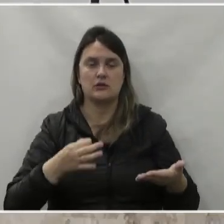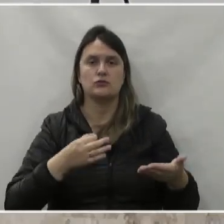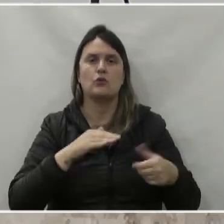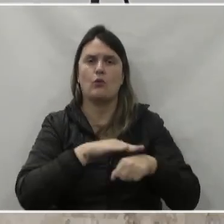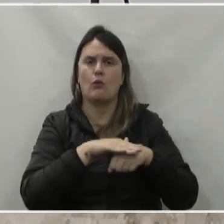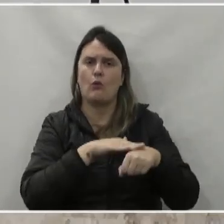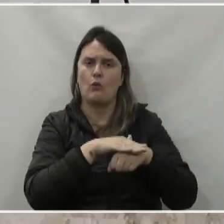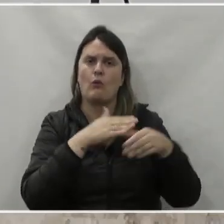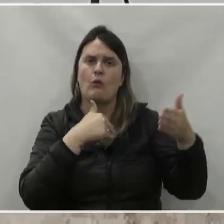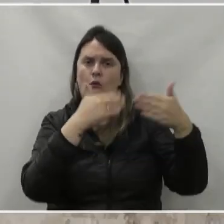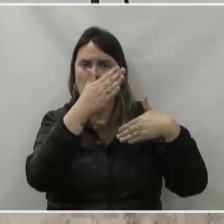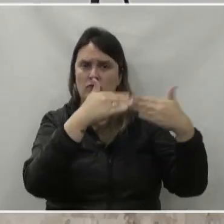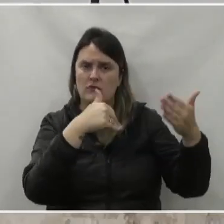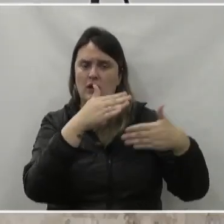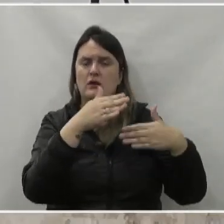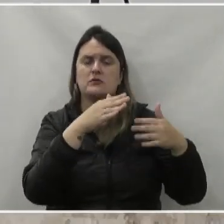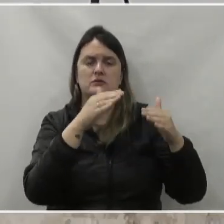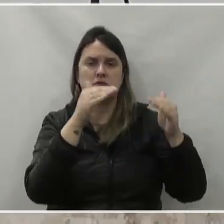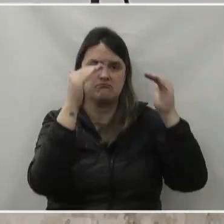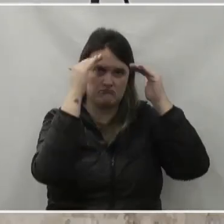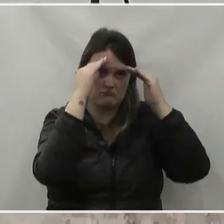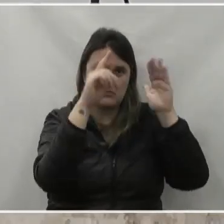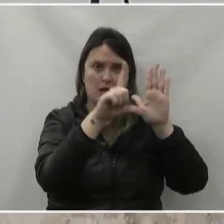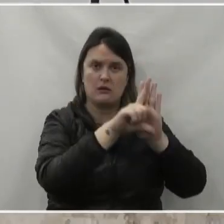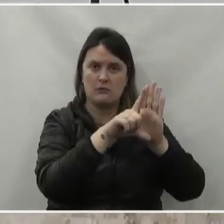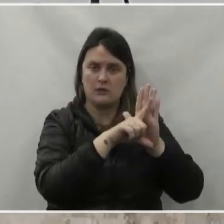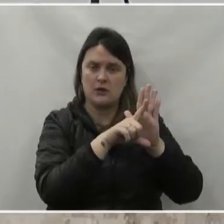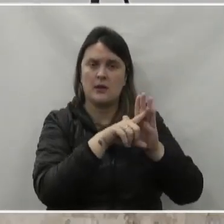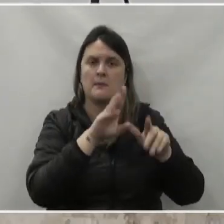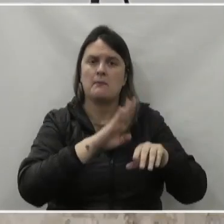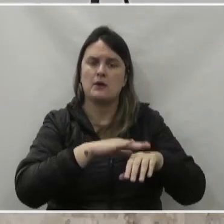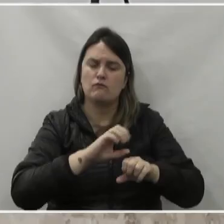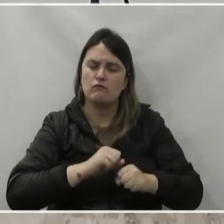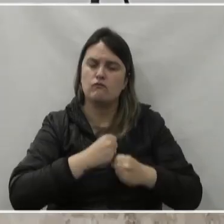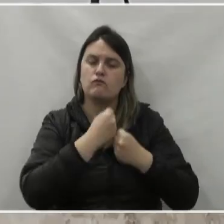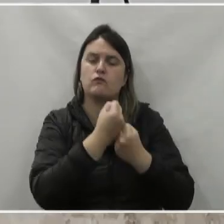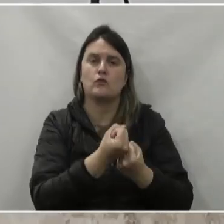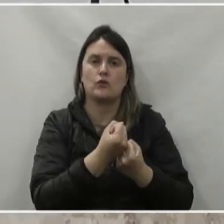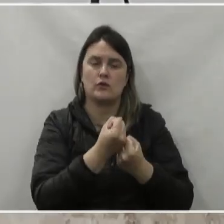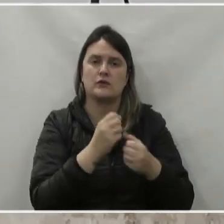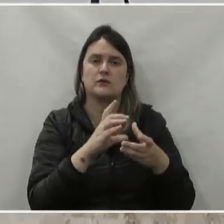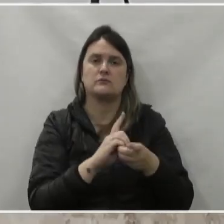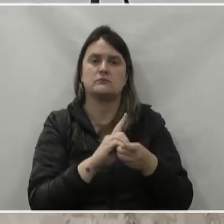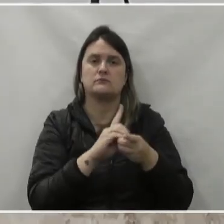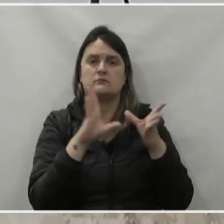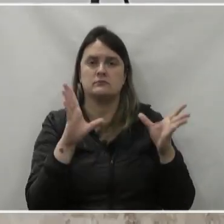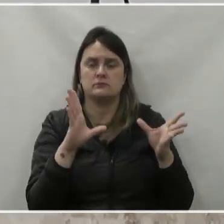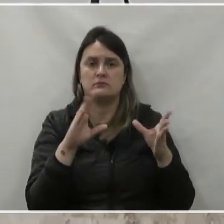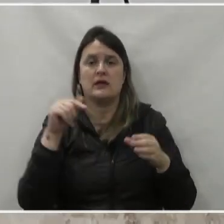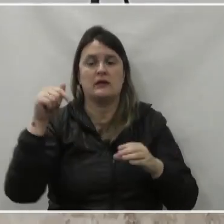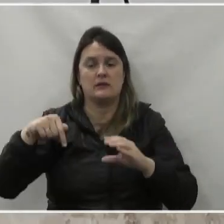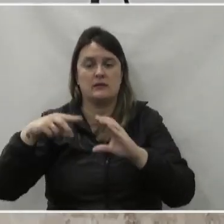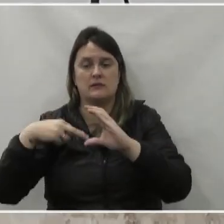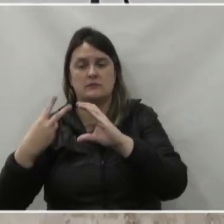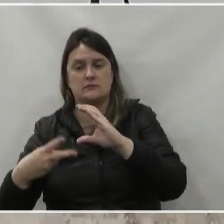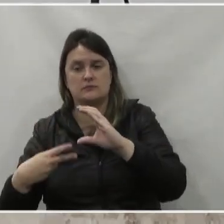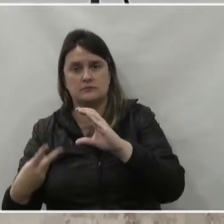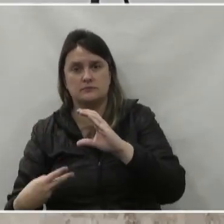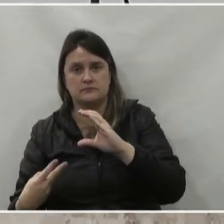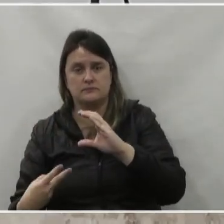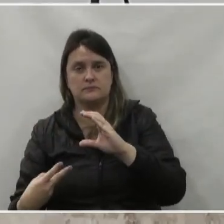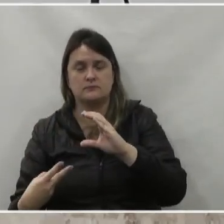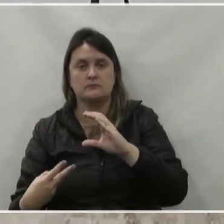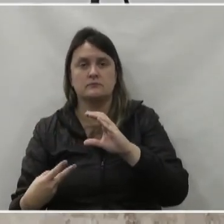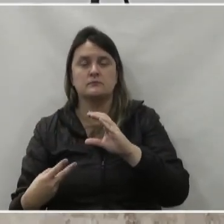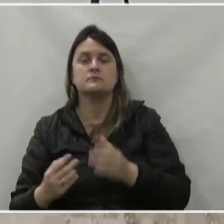diálogo institucional e o cumprimento das leis fortalecem ainda mais a democracia. A Câmara Municipal de